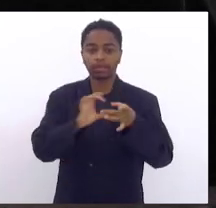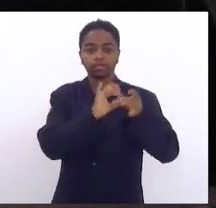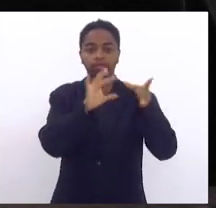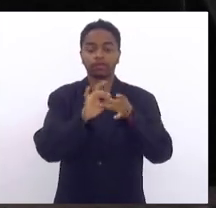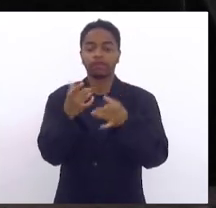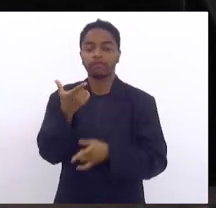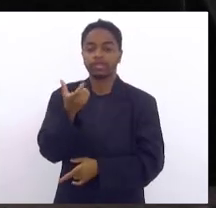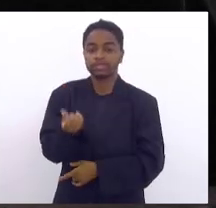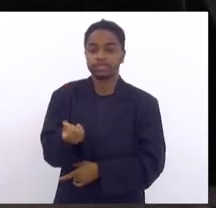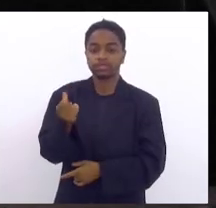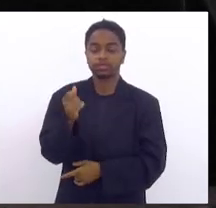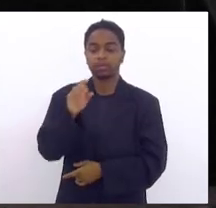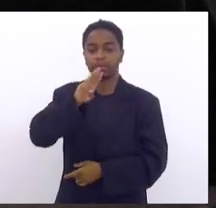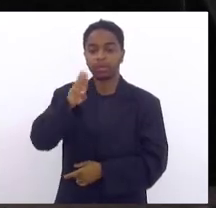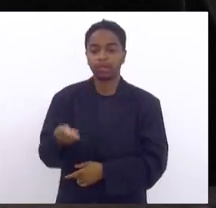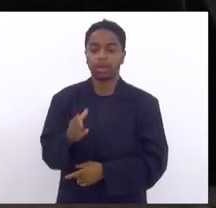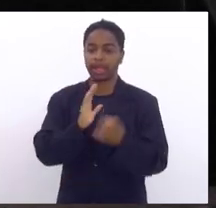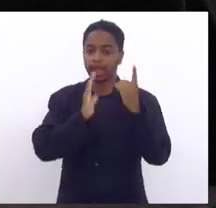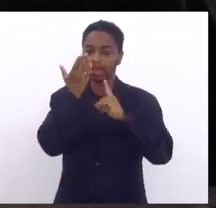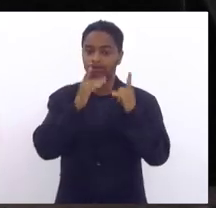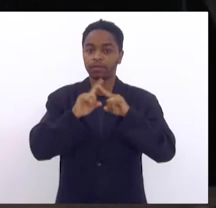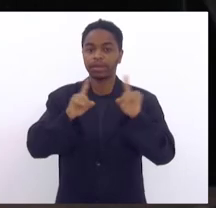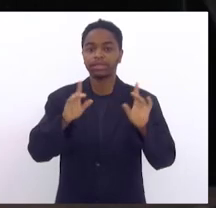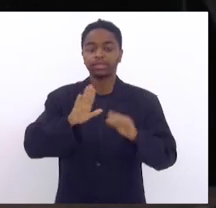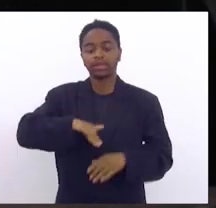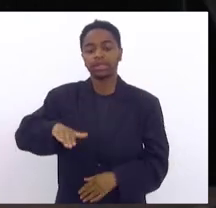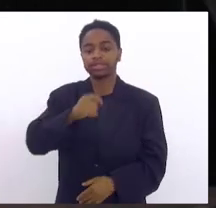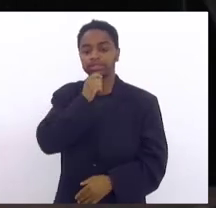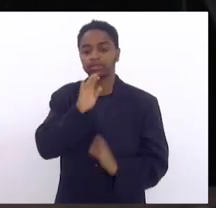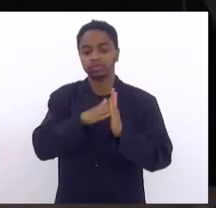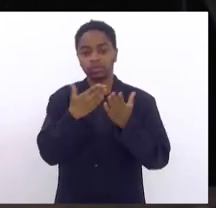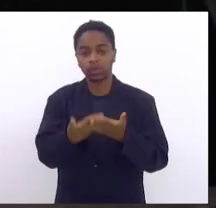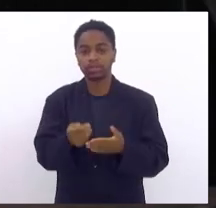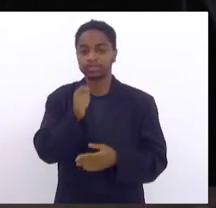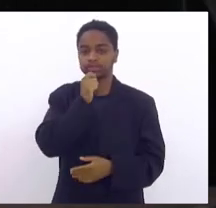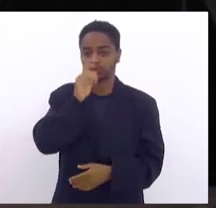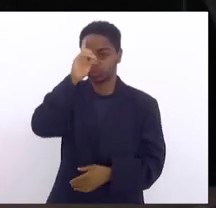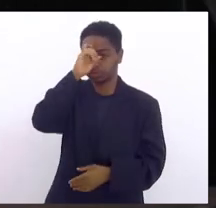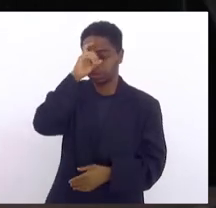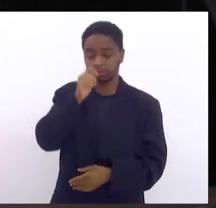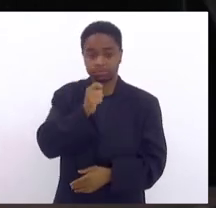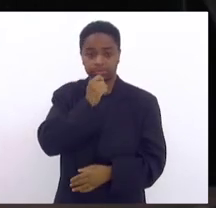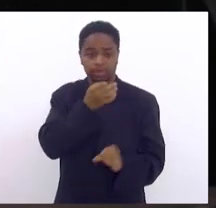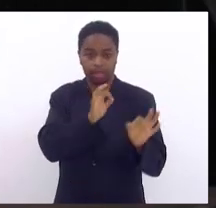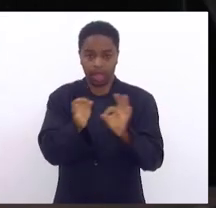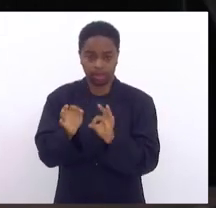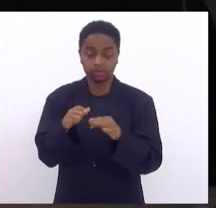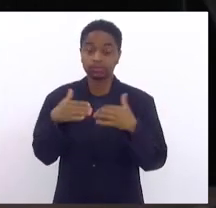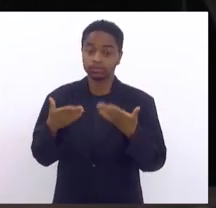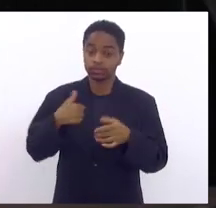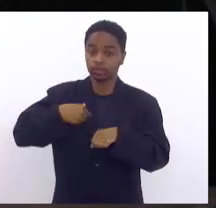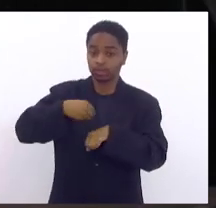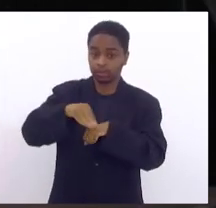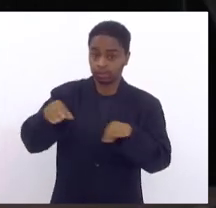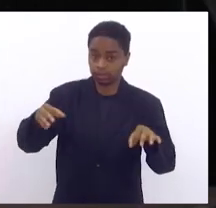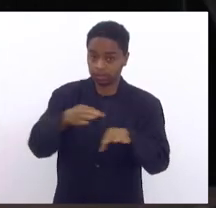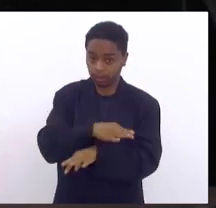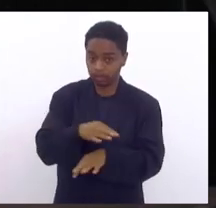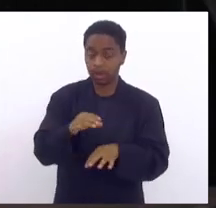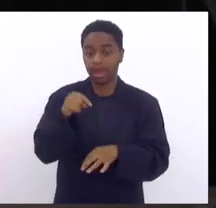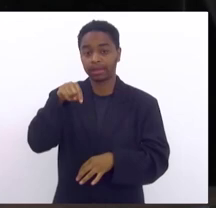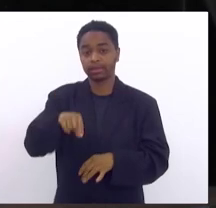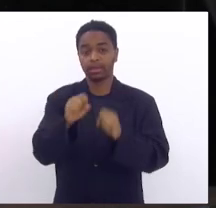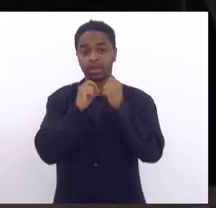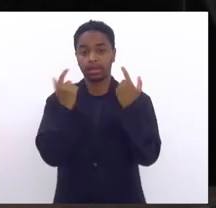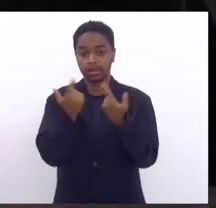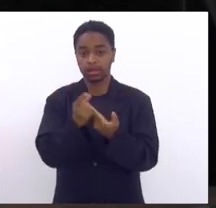milhões para carnaval, deixar aí nossas crianças sem colégio, sem hospital, sem porcaria nenhuma. Então é isso, o recado está dado. Aqui na Alerj